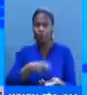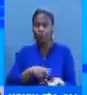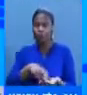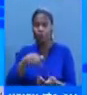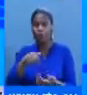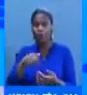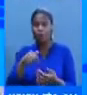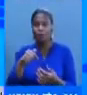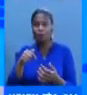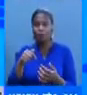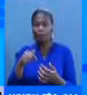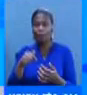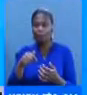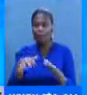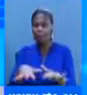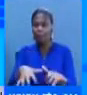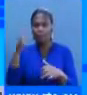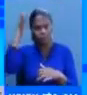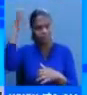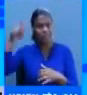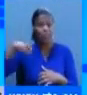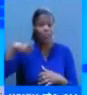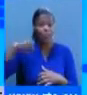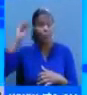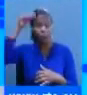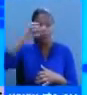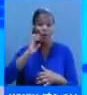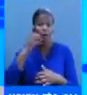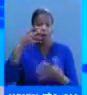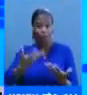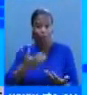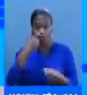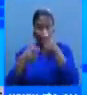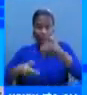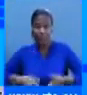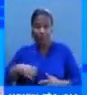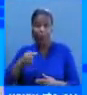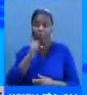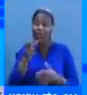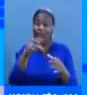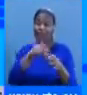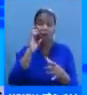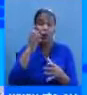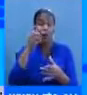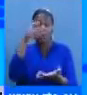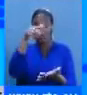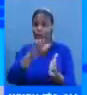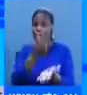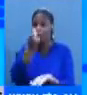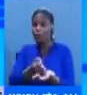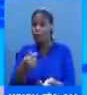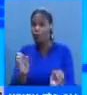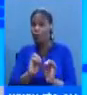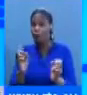da Presidência da República de Angola. Ou seja, a partir de agora, os cabo-verdianos vão poder entrar em Angola sem vistos e vice-versa.